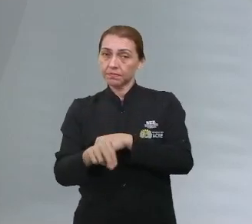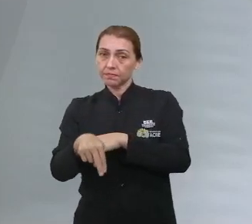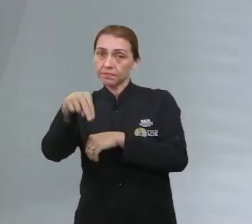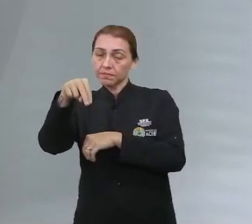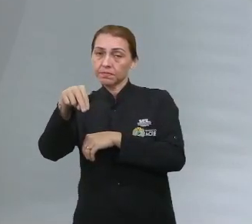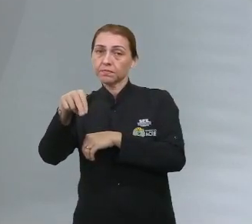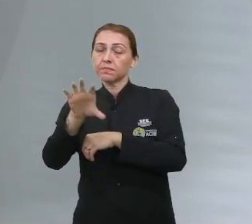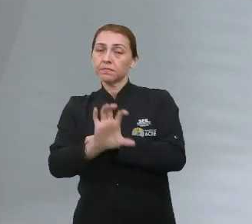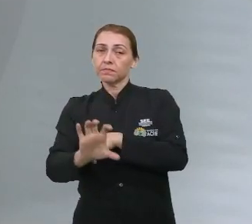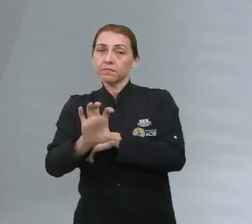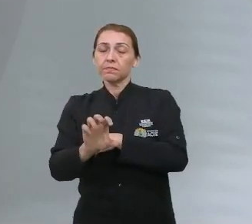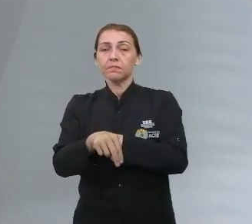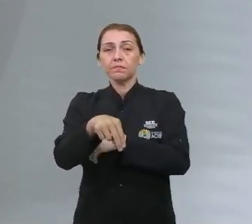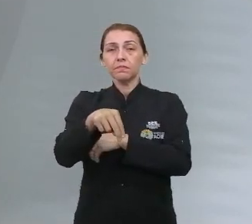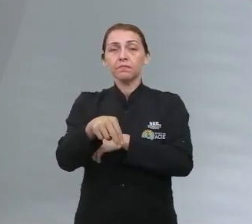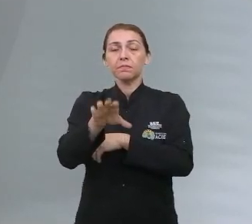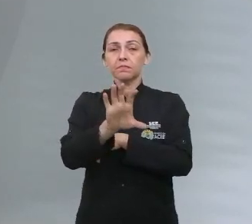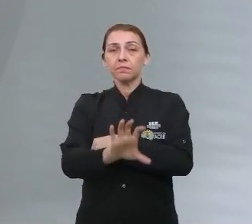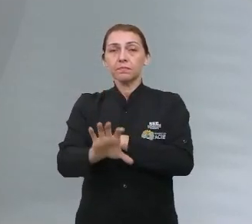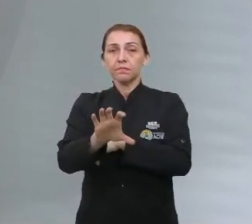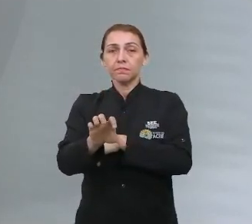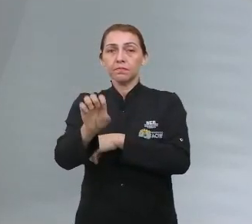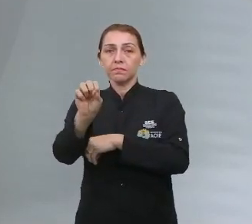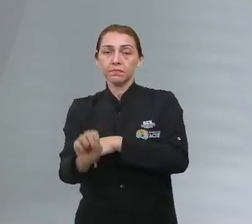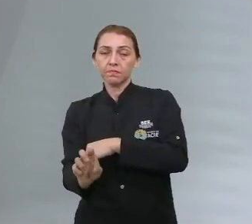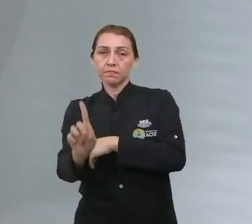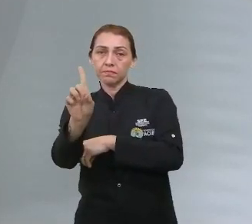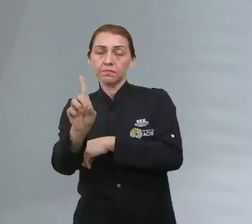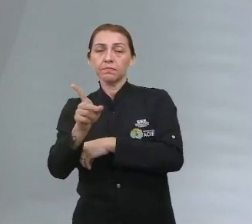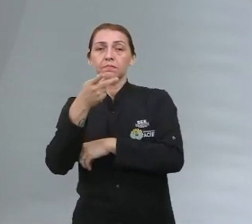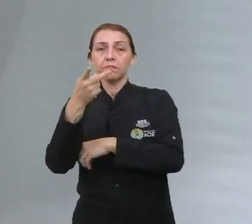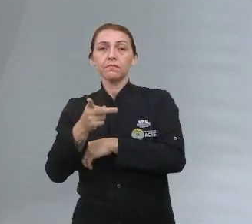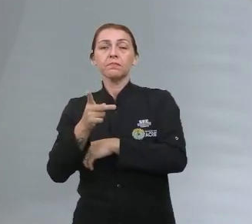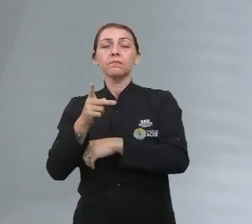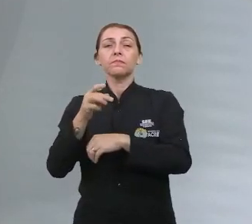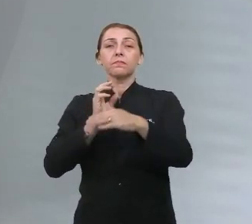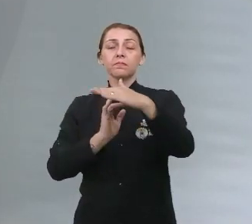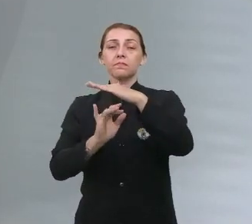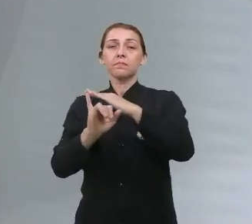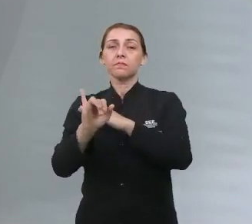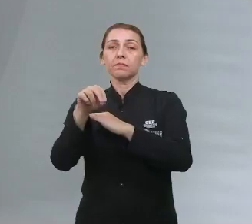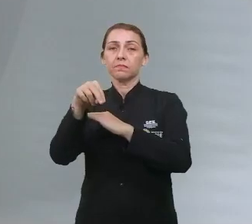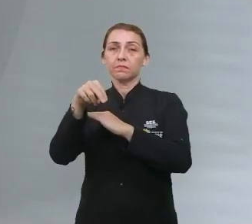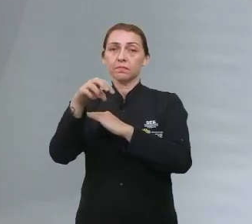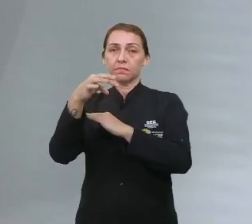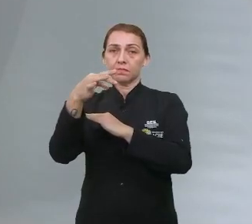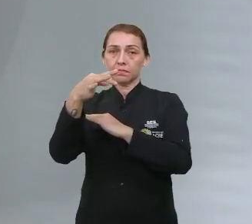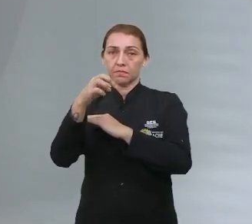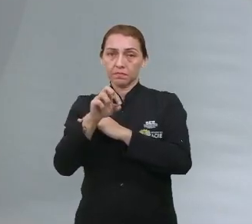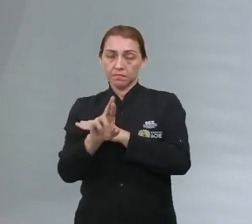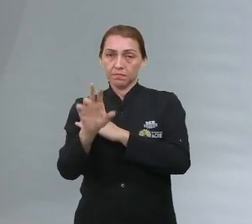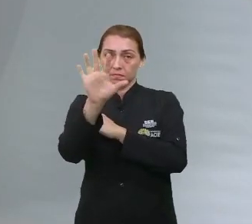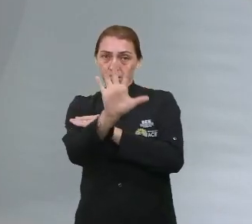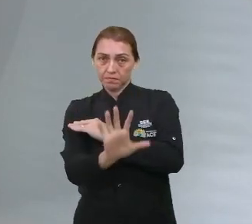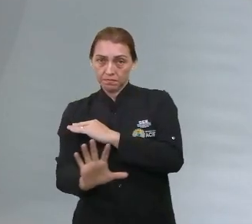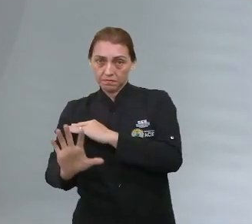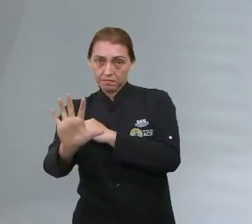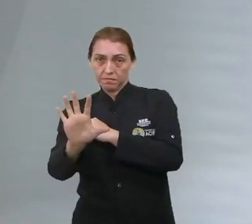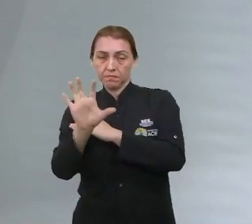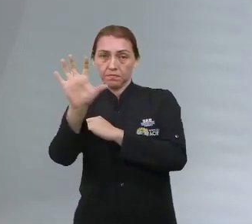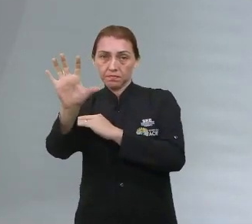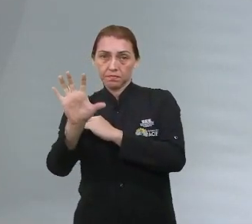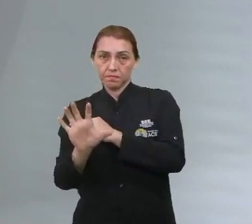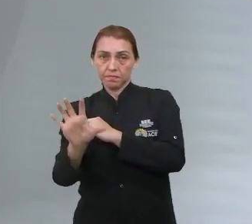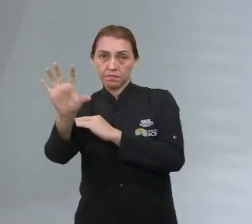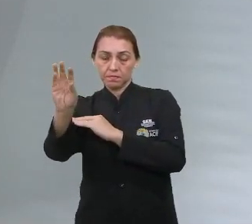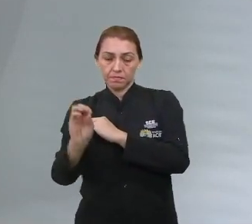para a região sudeste, logo eu fiz o que a gente chama de migração interregional, ou seja, eu migrei de uma região